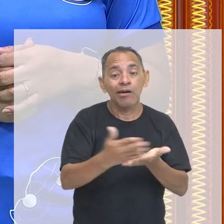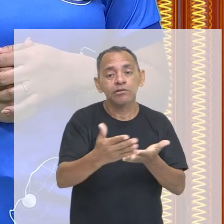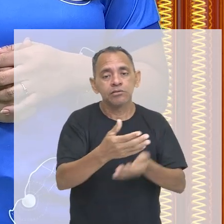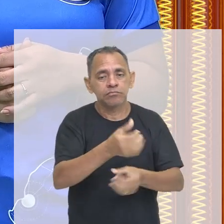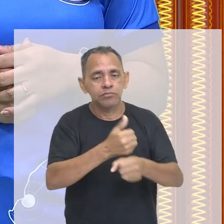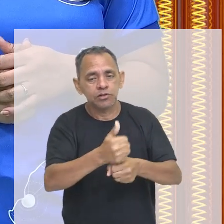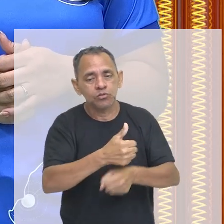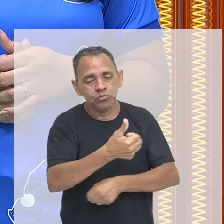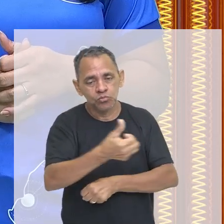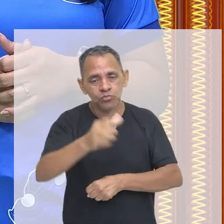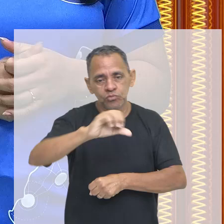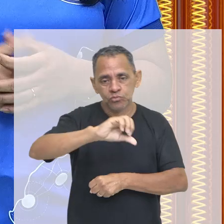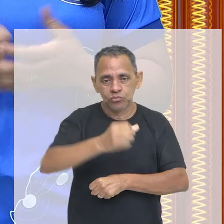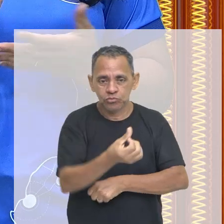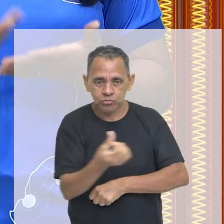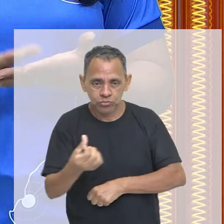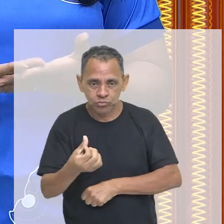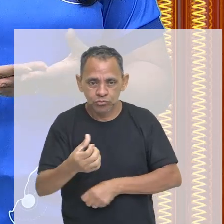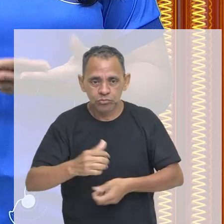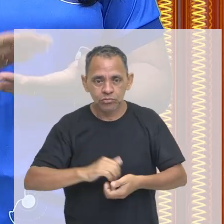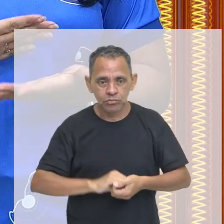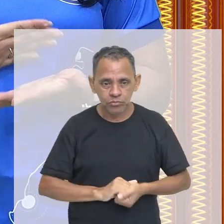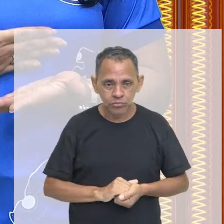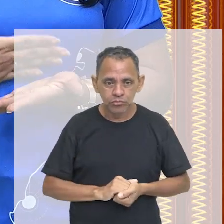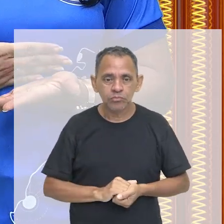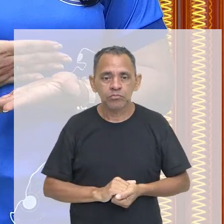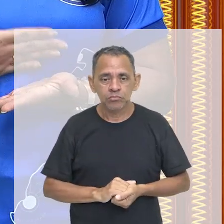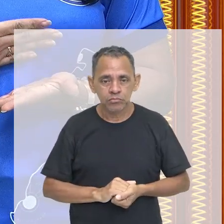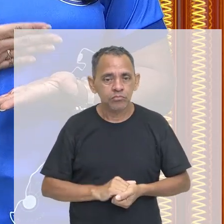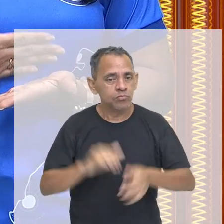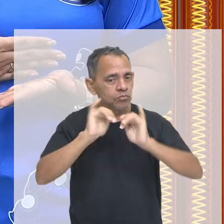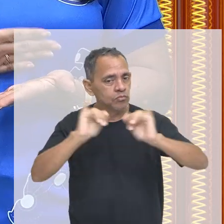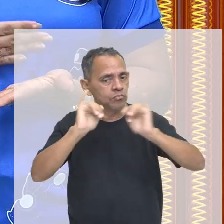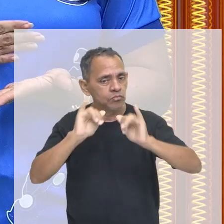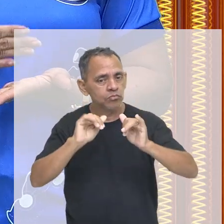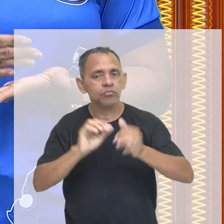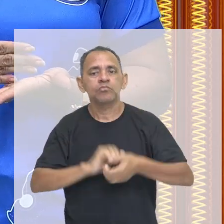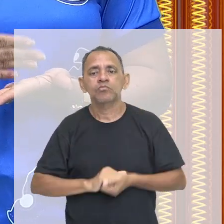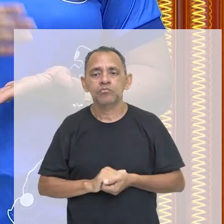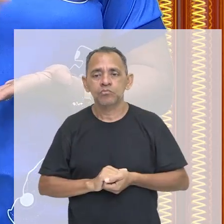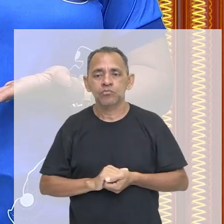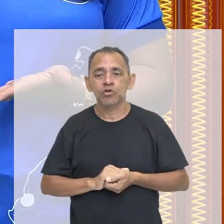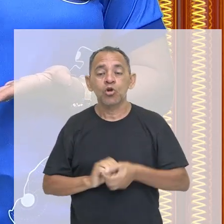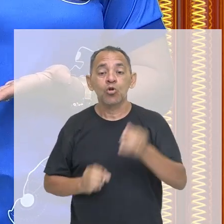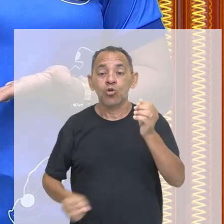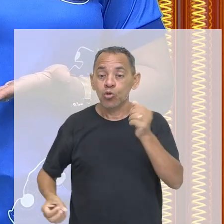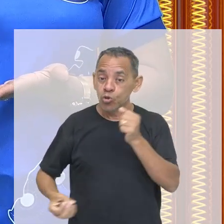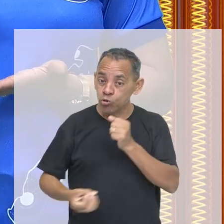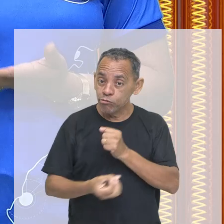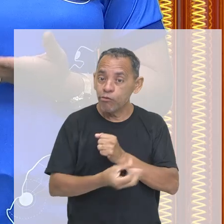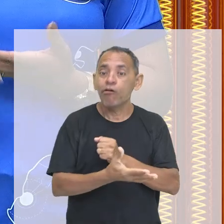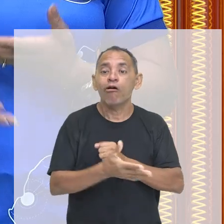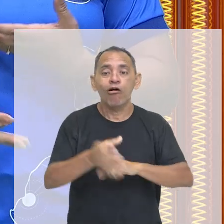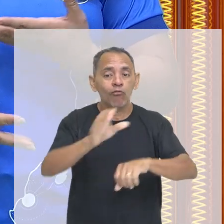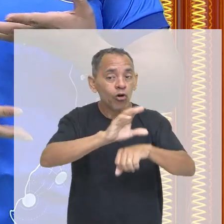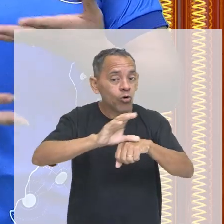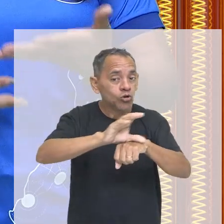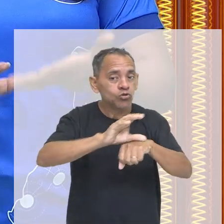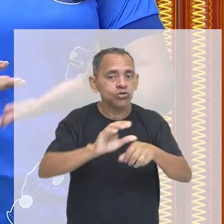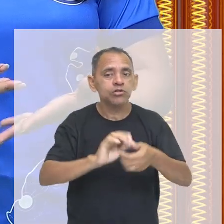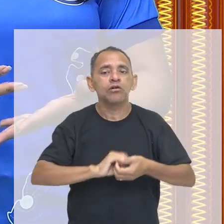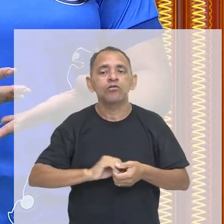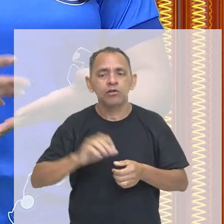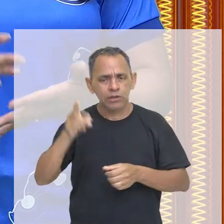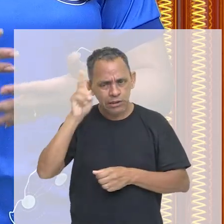1966, que diz o seguinte, prega a elaboração de uma nova Constituição. Então, olha só, nós estamos no